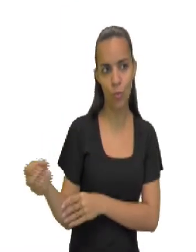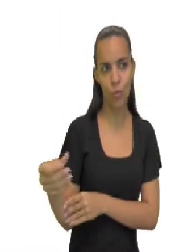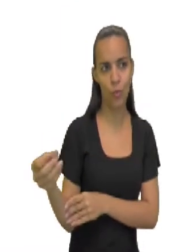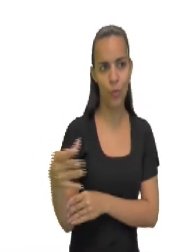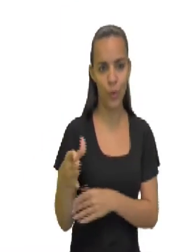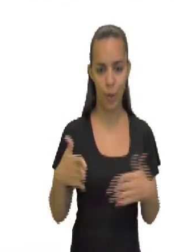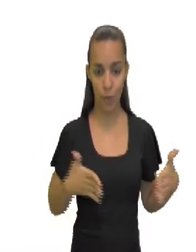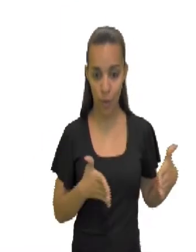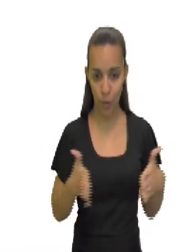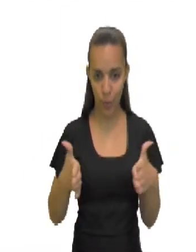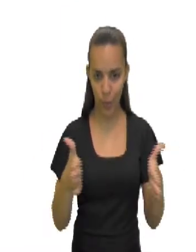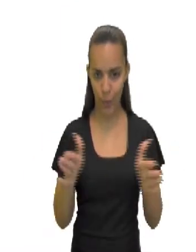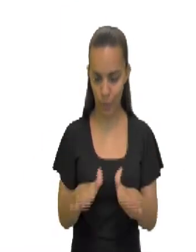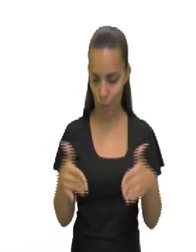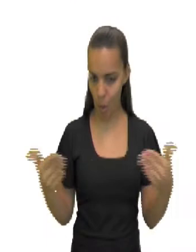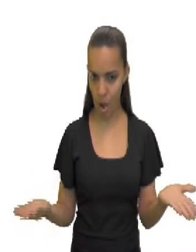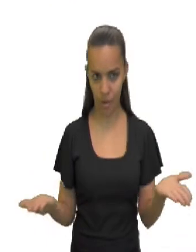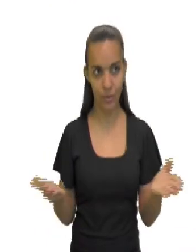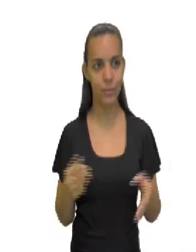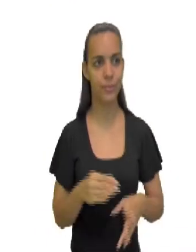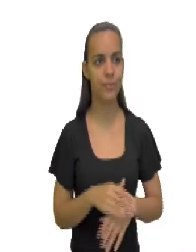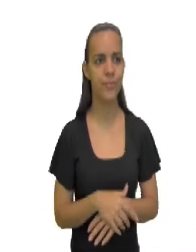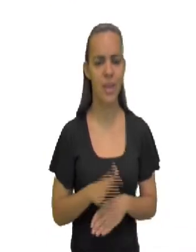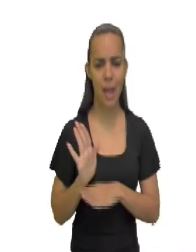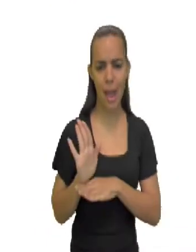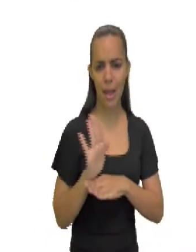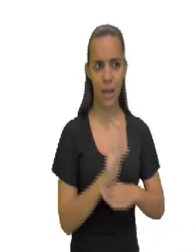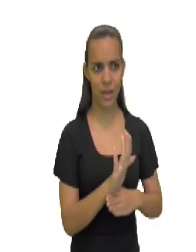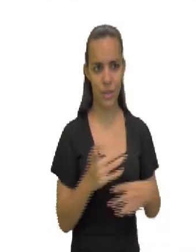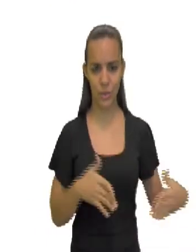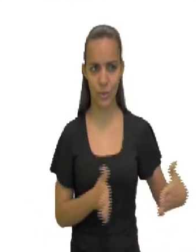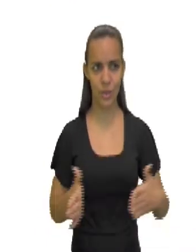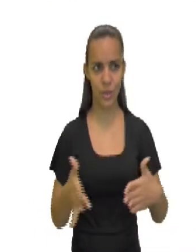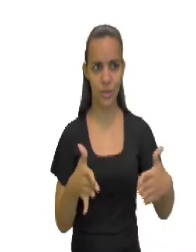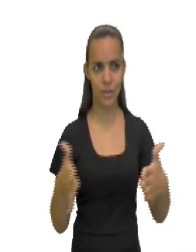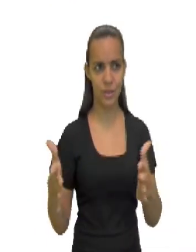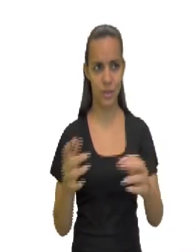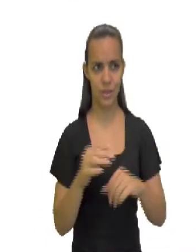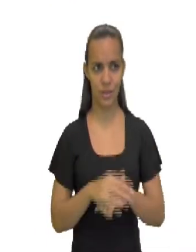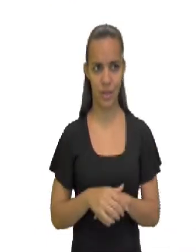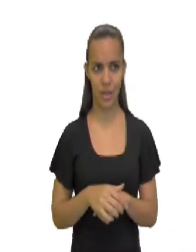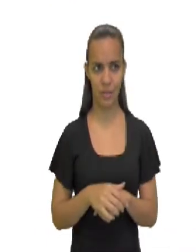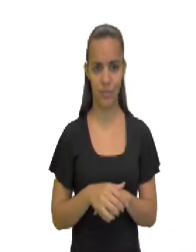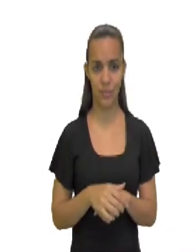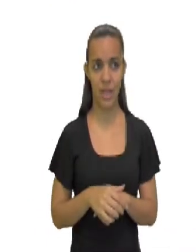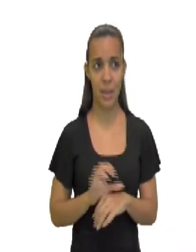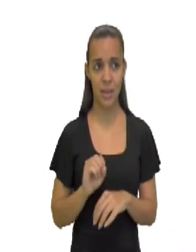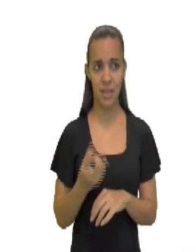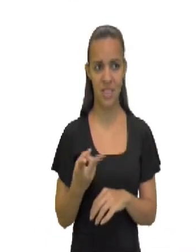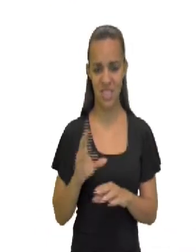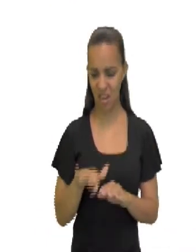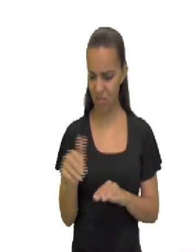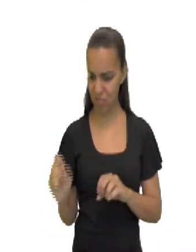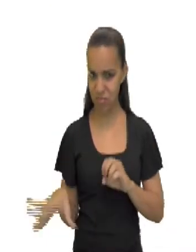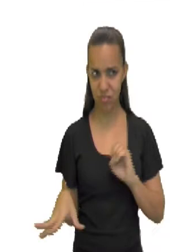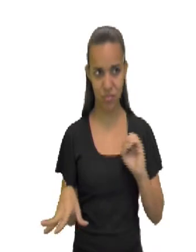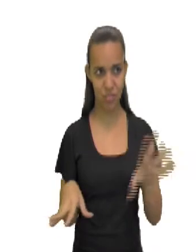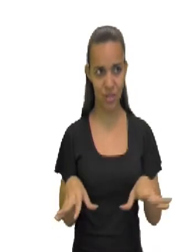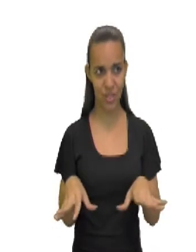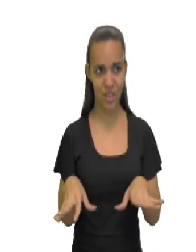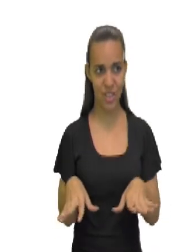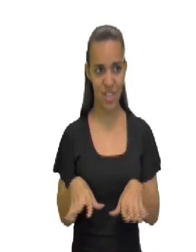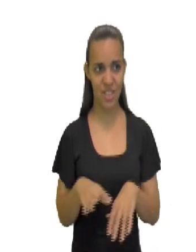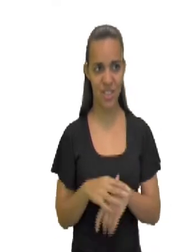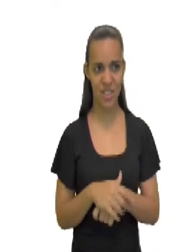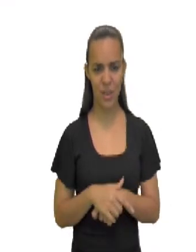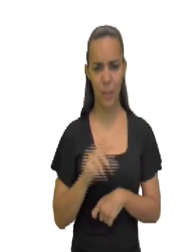Isso contribui, ajuda o nosso rio, que foi muito prejudicado. Eu não vou falar o nome dele agora não,